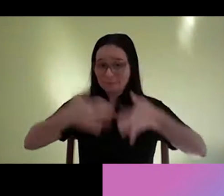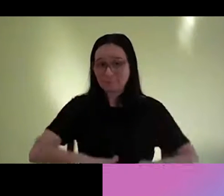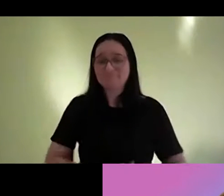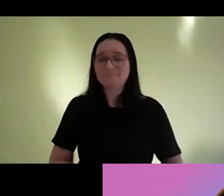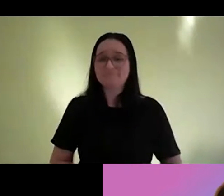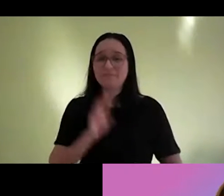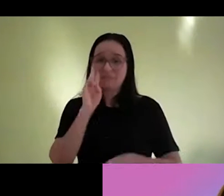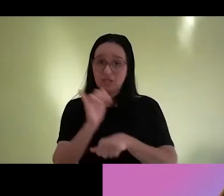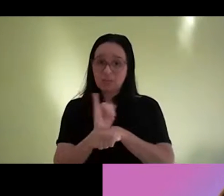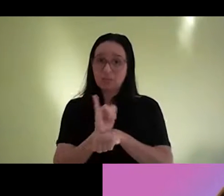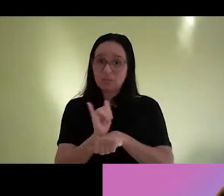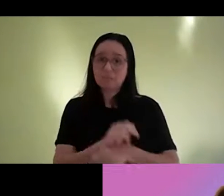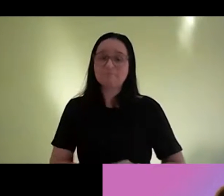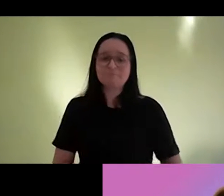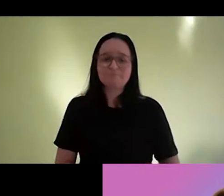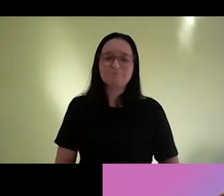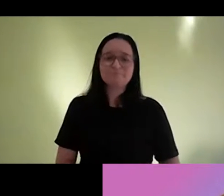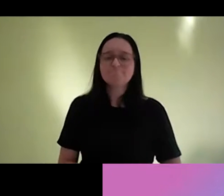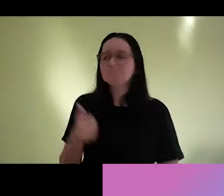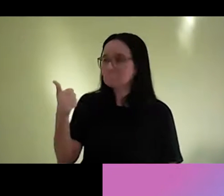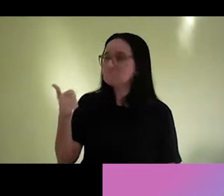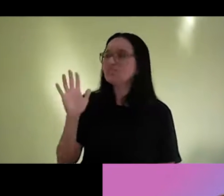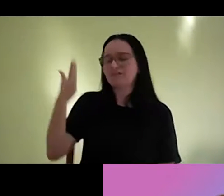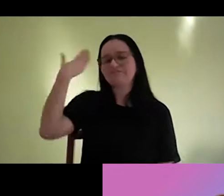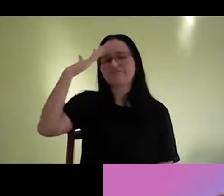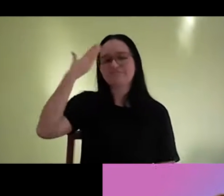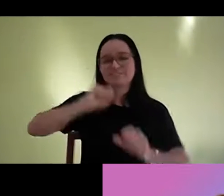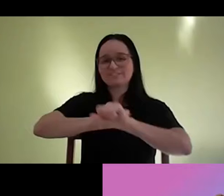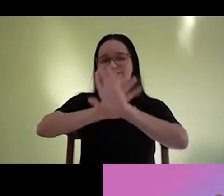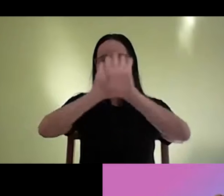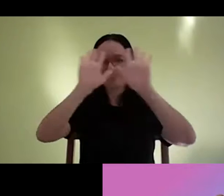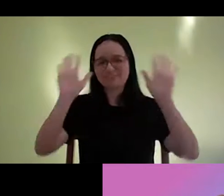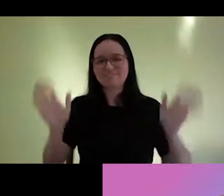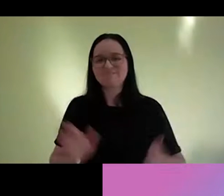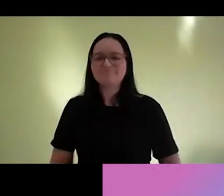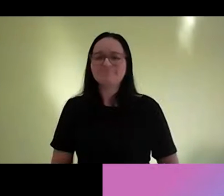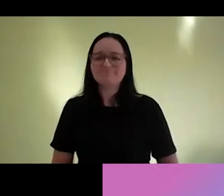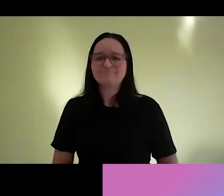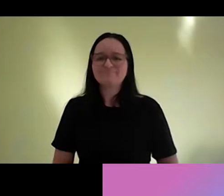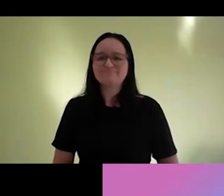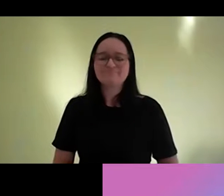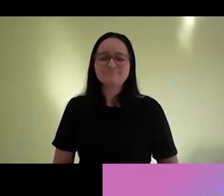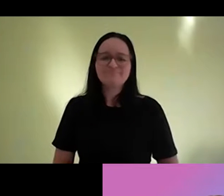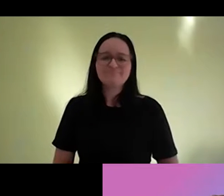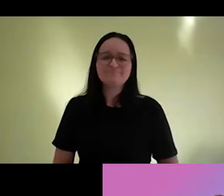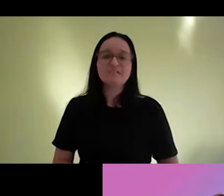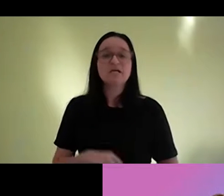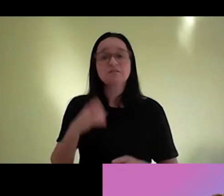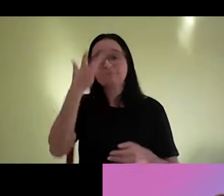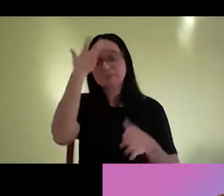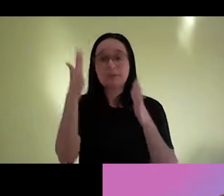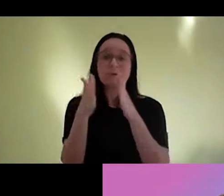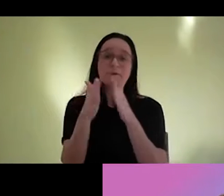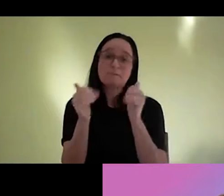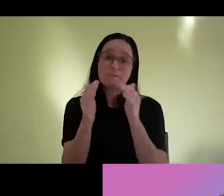Mas acho que já deu para trazer um panorama geral né? Que bom Adriana está todo mundo pedindo seu LinkedIn se